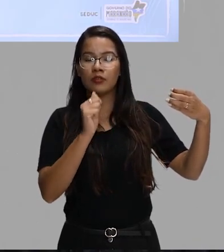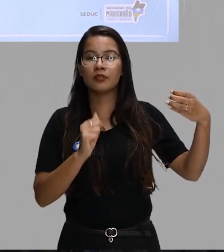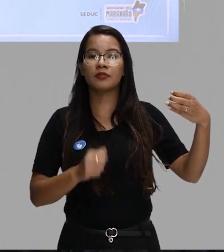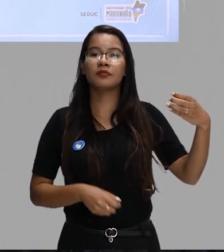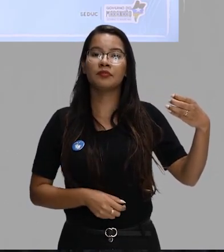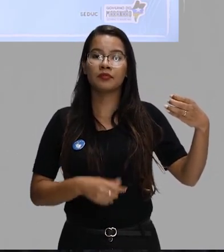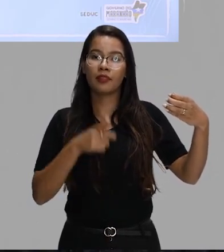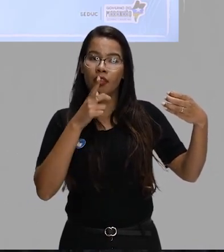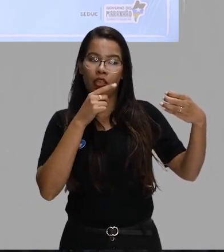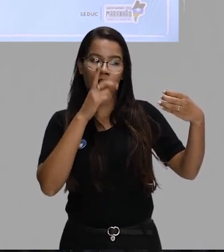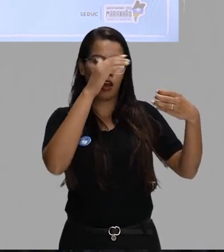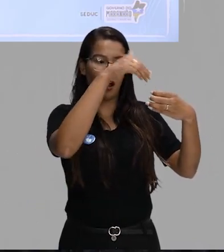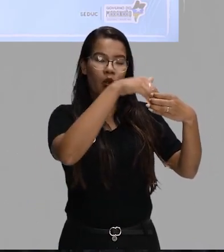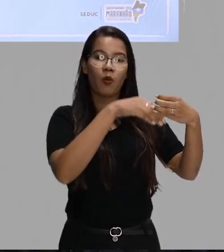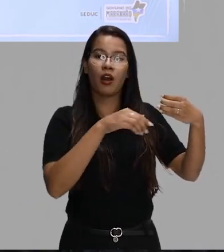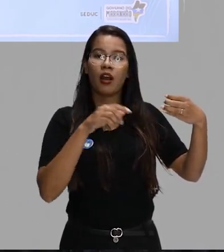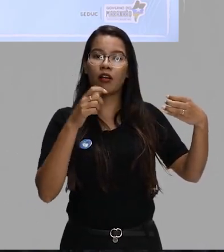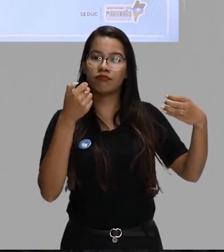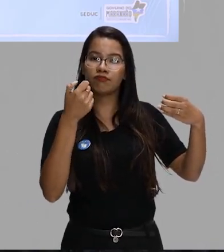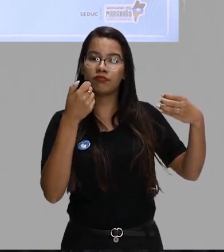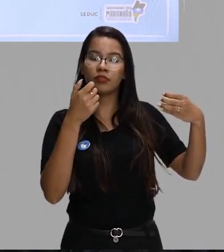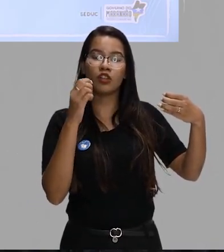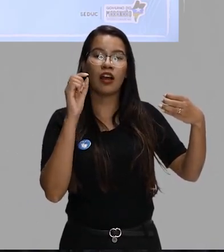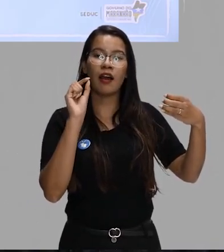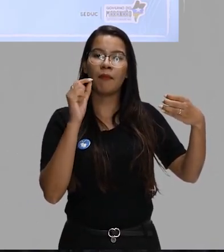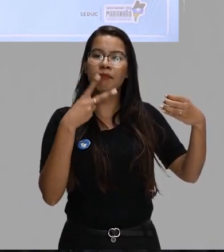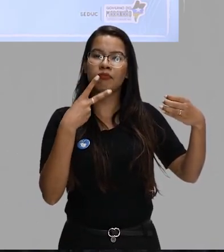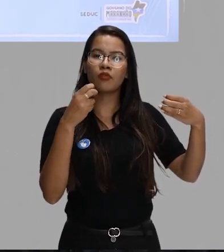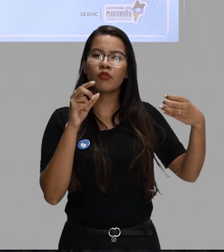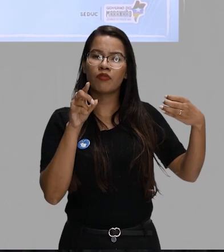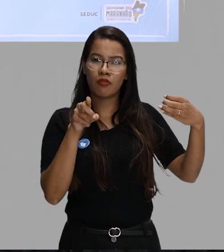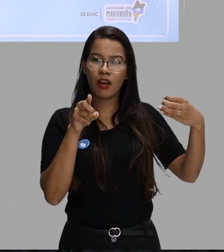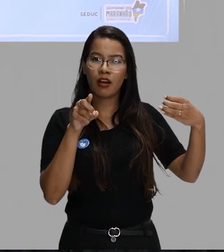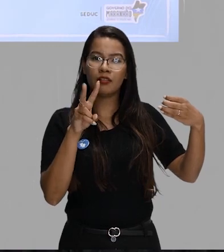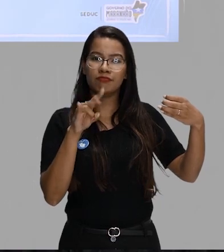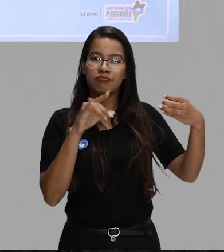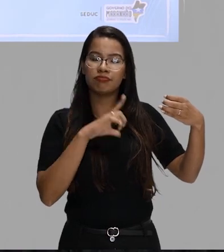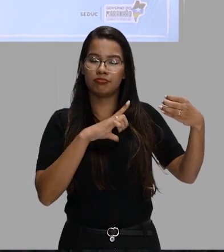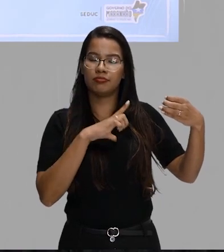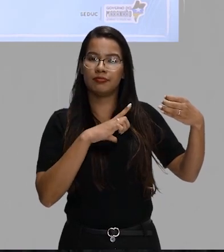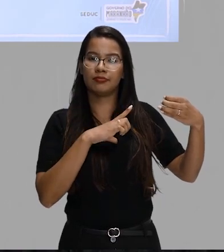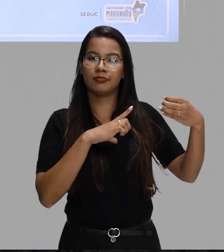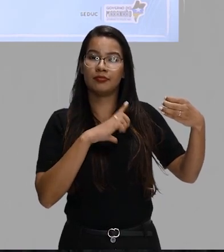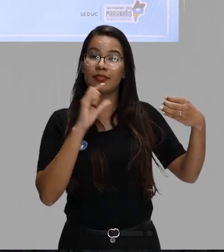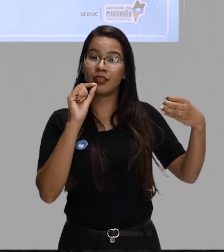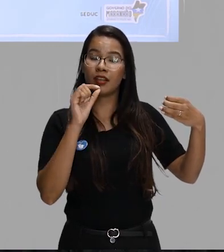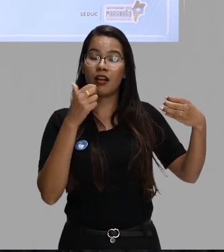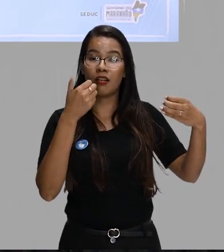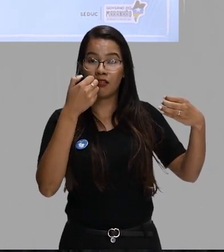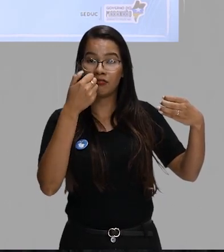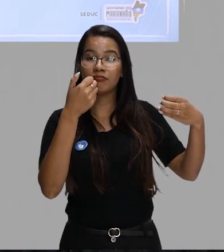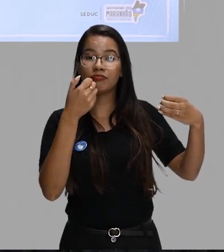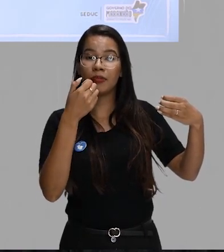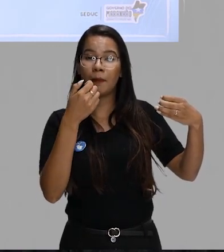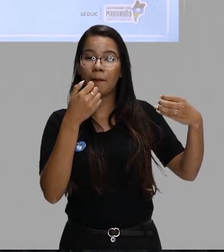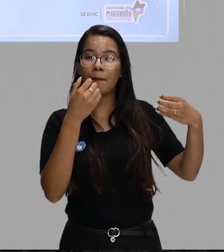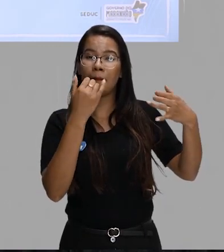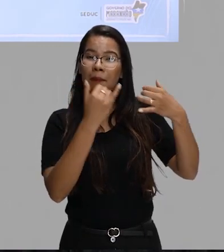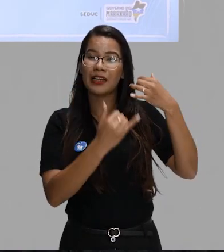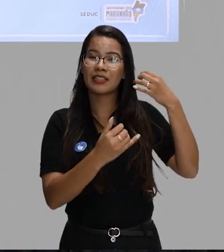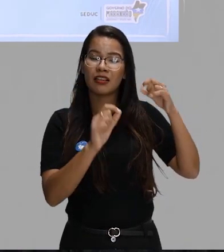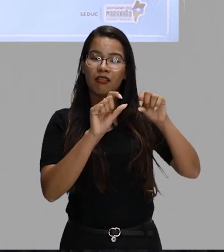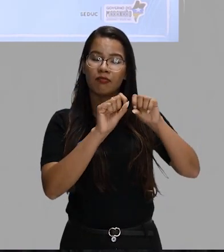dentro e com água, logicamente, a percepção que você vai ter é que essa caneta, ela parece que